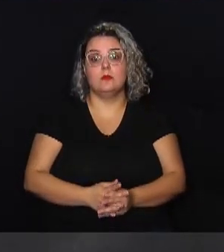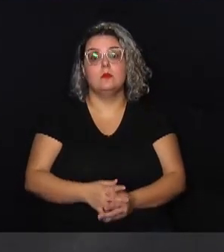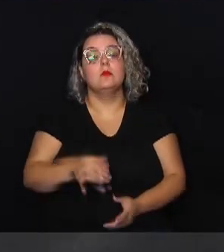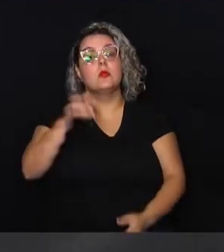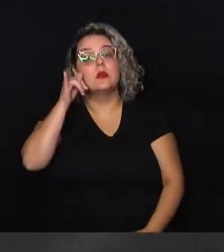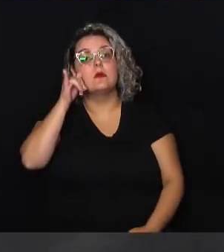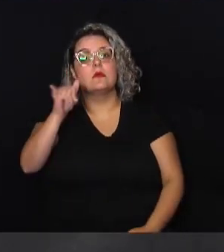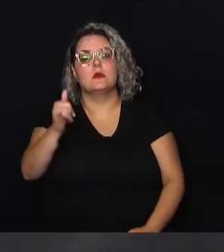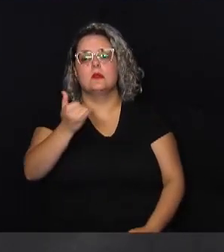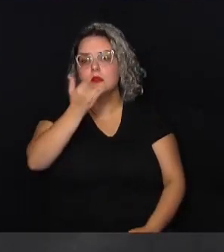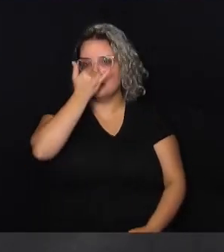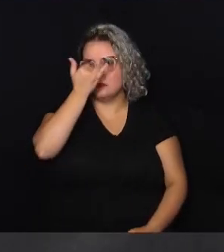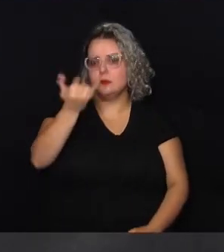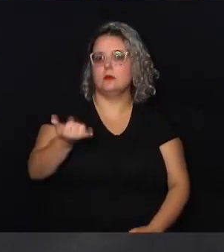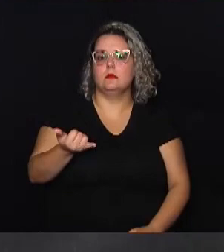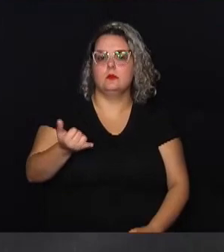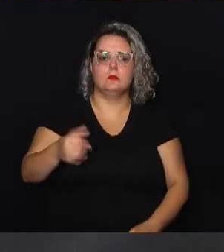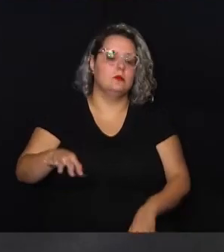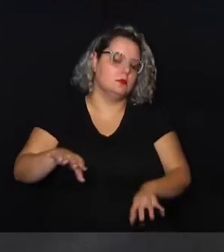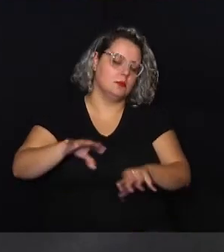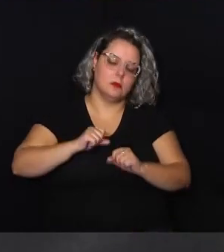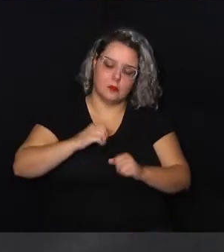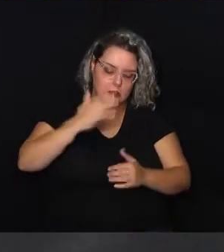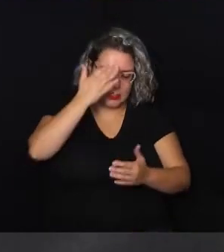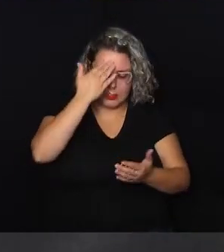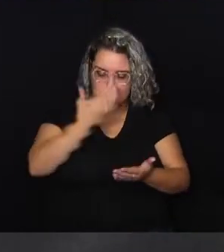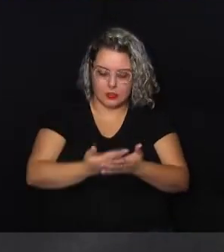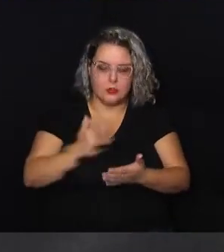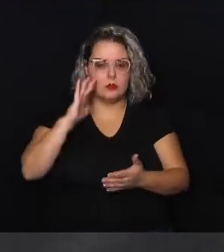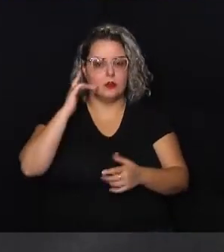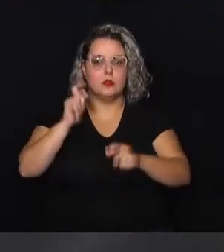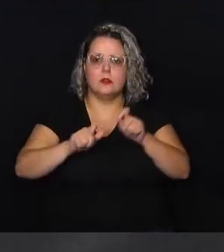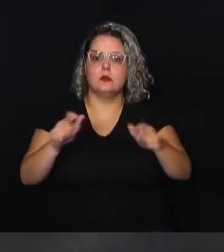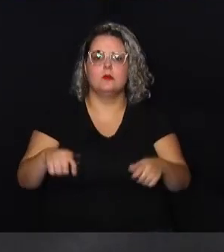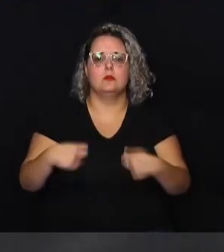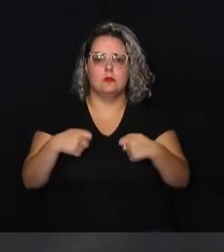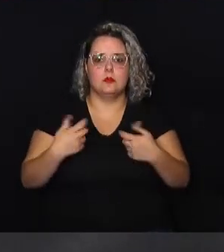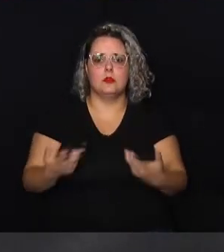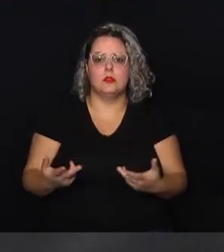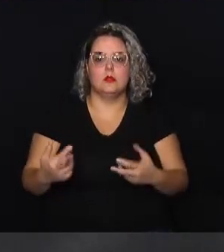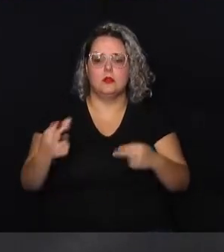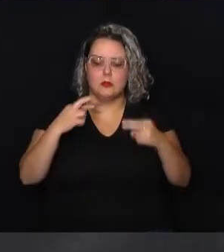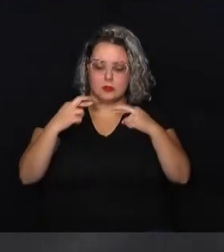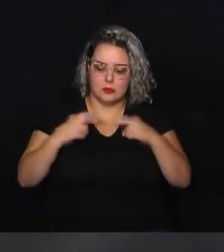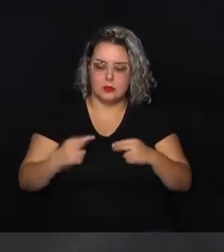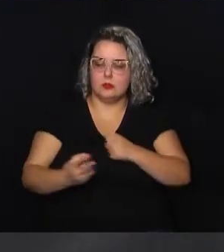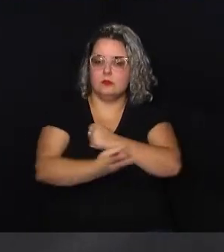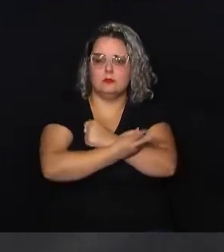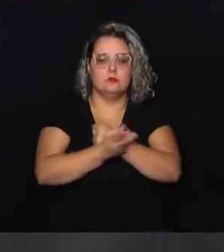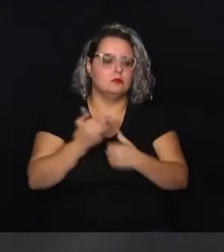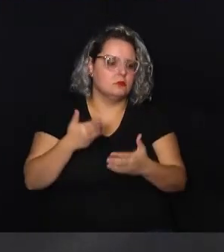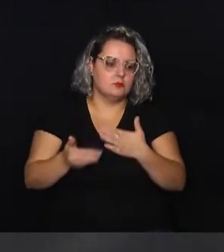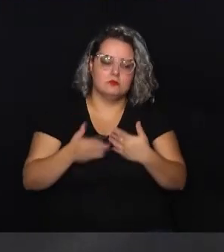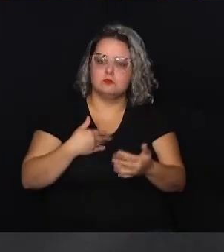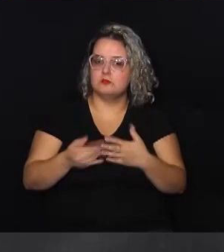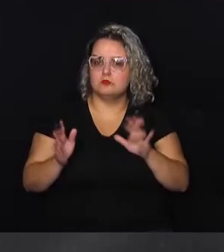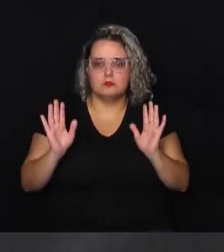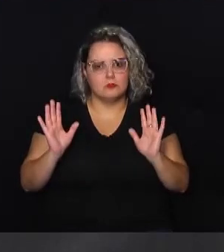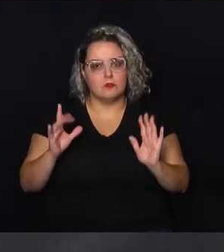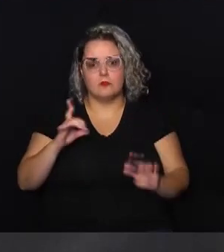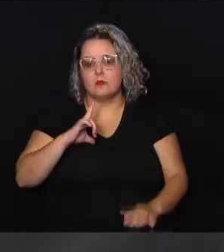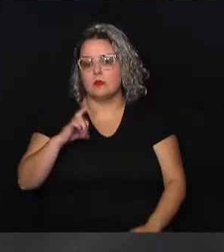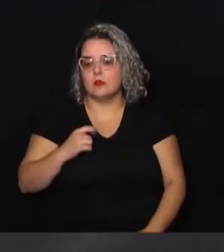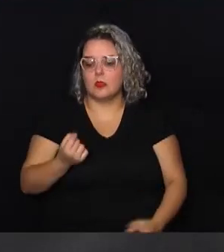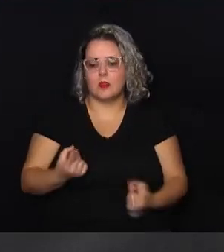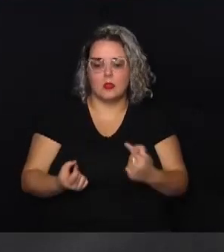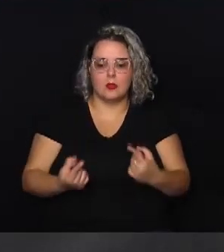preventiva, né? Eu sou adepto disso, eu acho que as pessoas têm que se cuidar independentemente de ter algum tipo